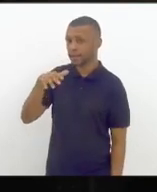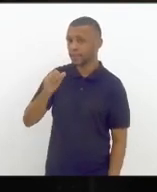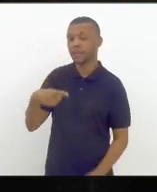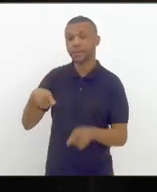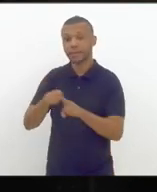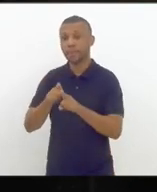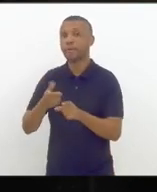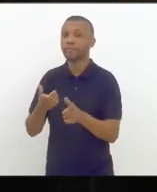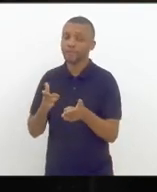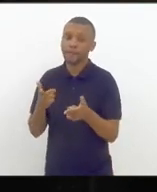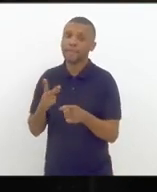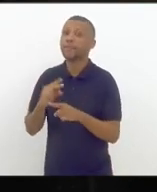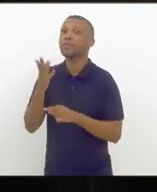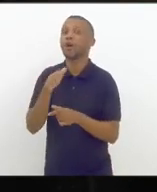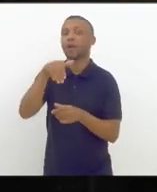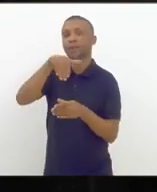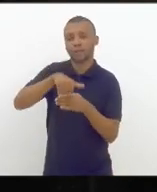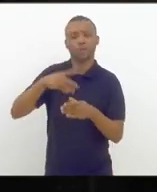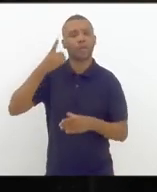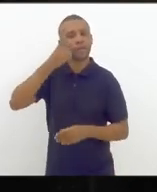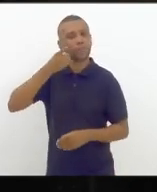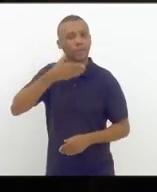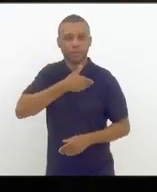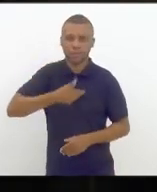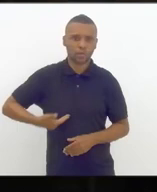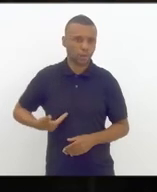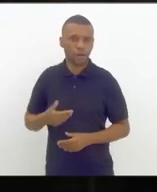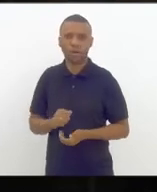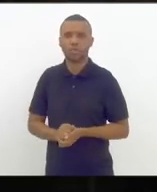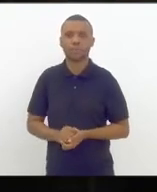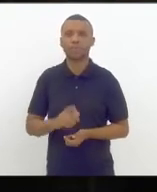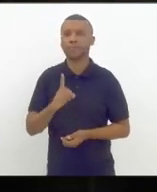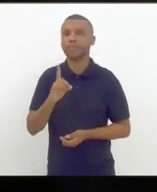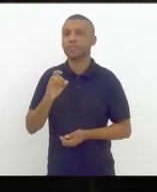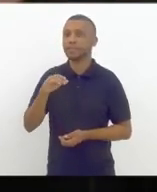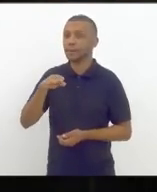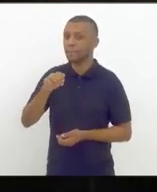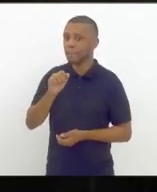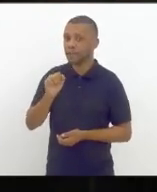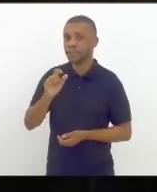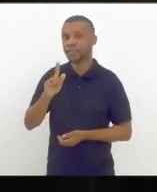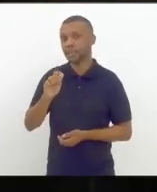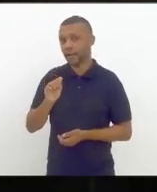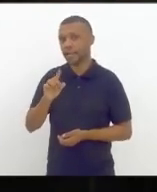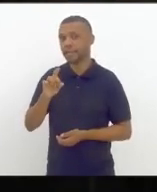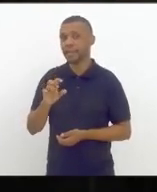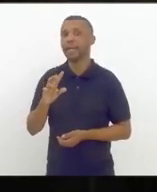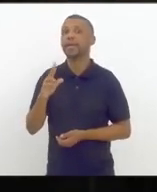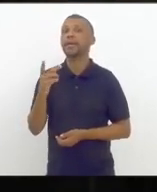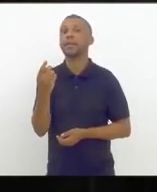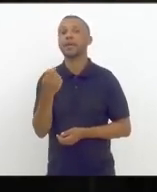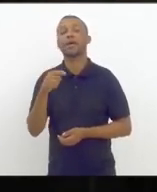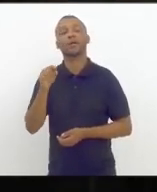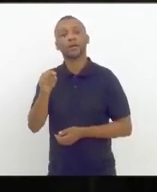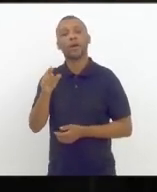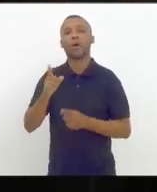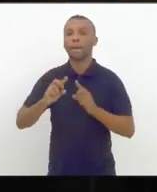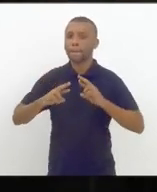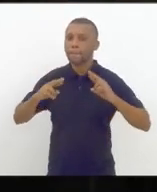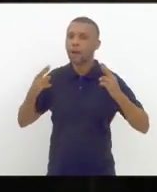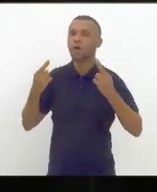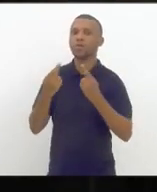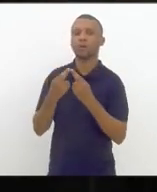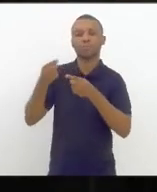nesta casa a partir do primeiro de fevereiro do ano que vem eh Dimas Gadelha eleito deputado federal uma reunião em que nós tratamos